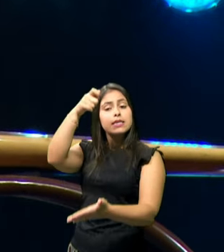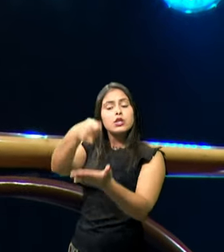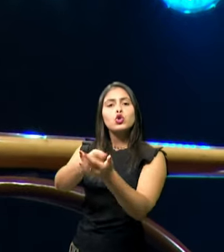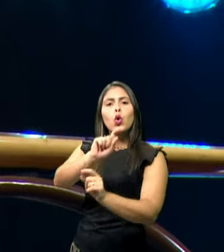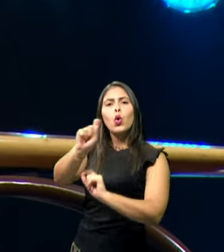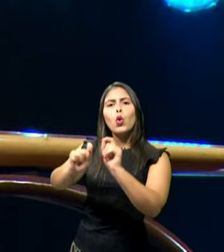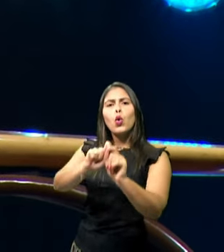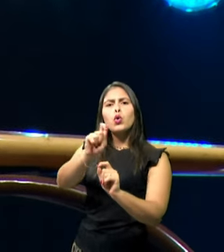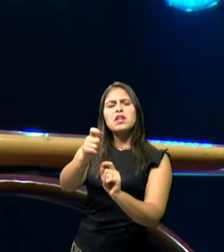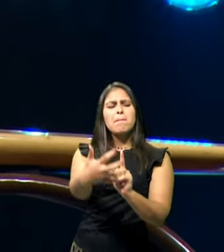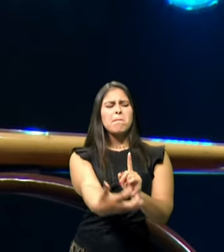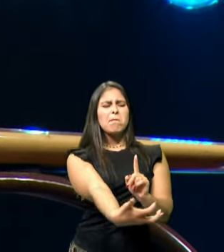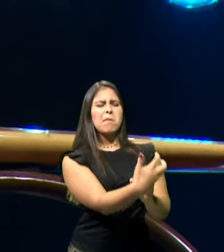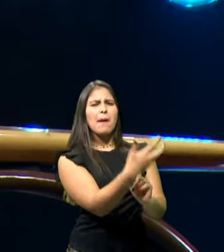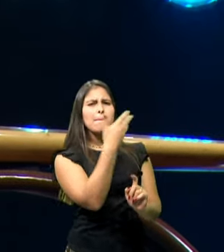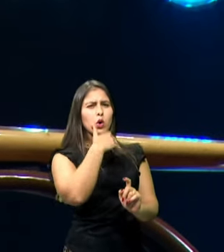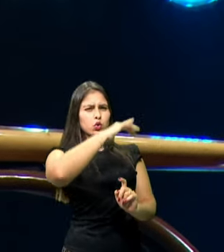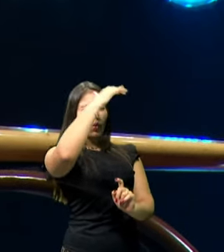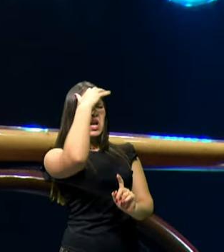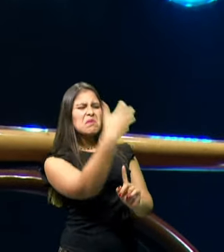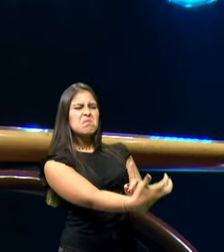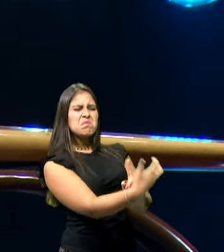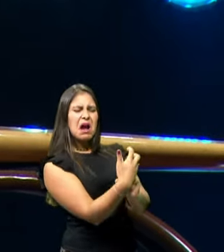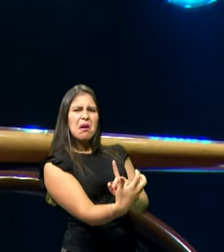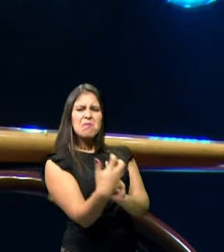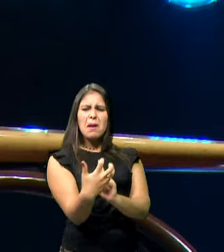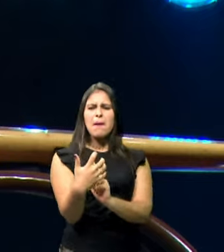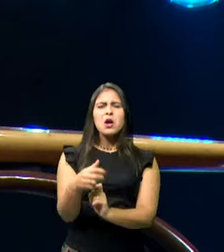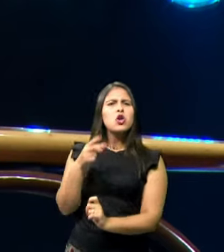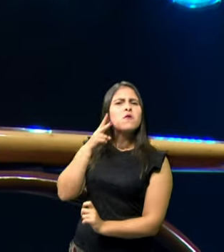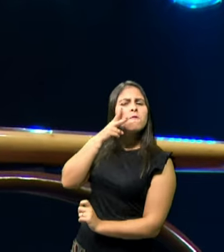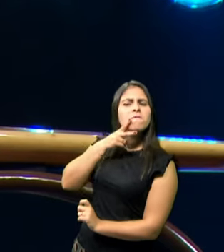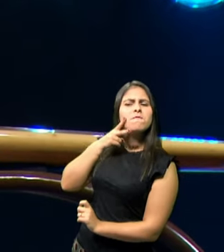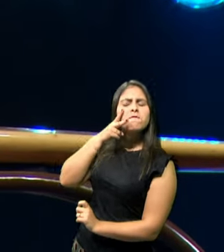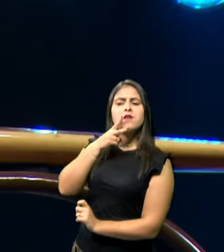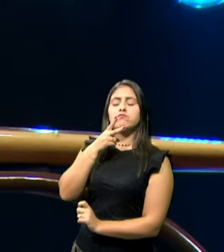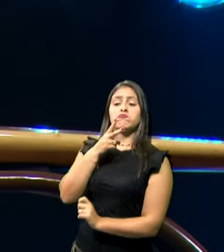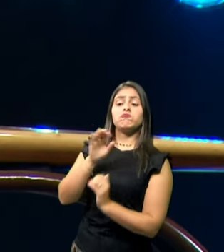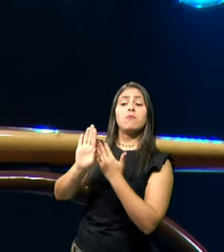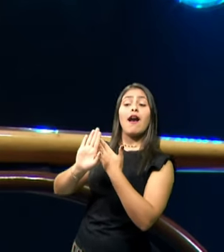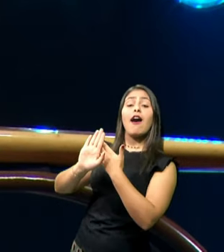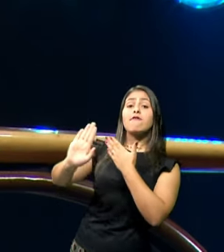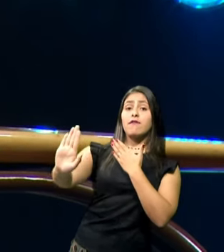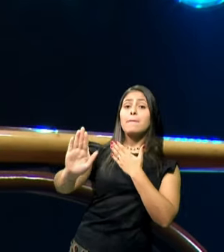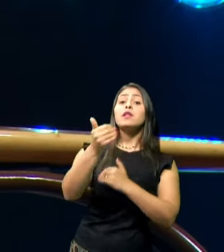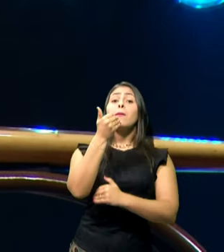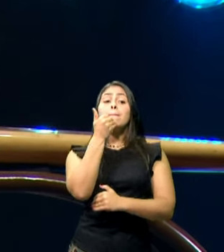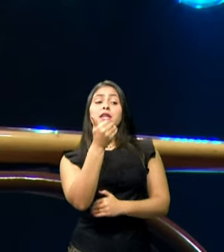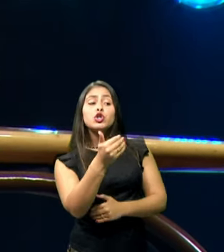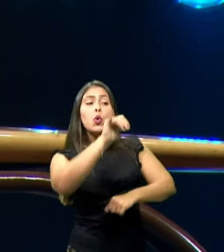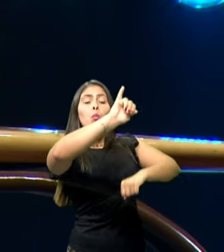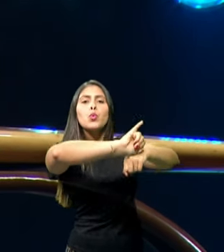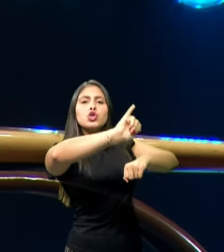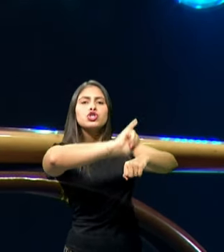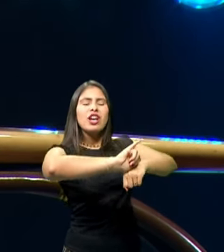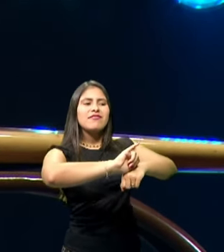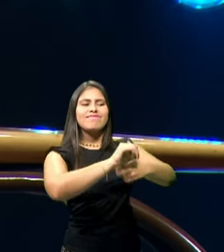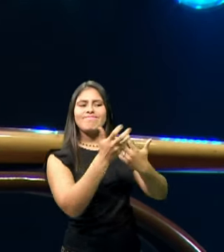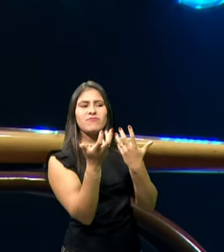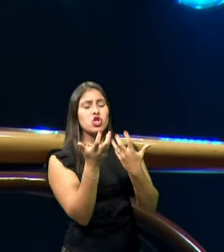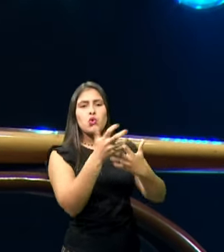porção do manjar do rei, nem com o vinho que ele bebia. Portanto, pediu ao chefe dos eunucos que lhe concedesse não